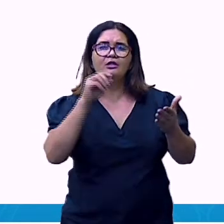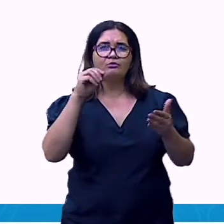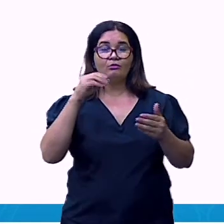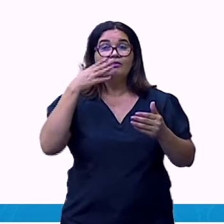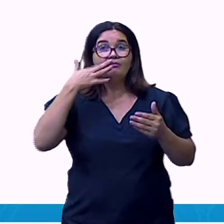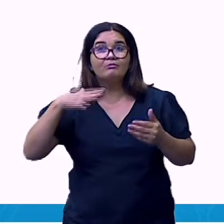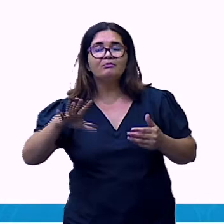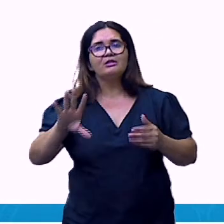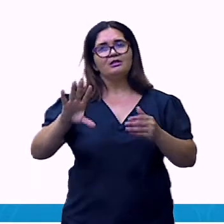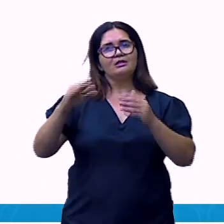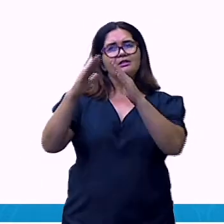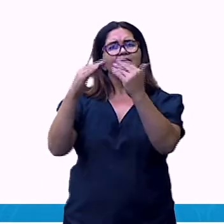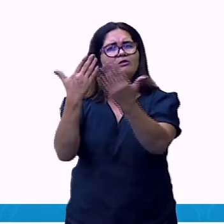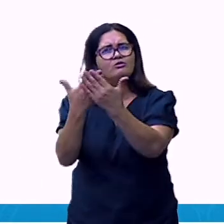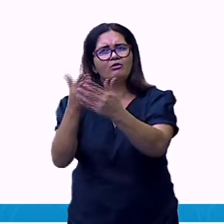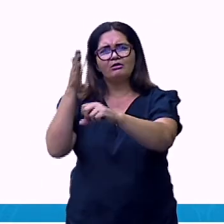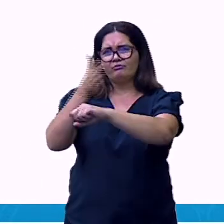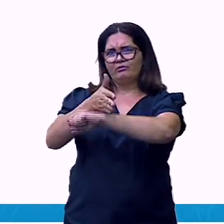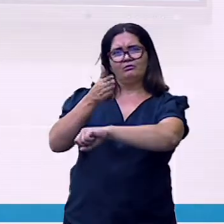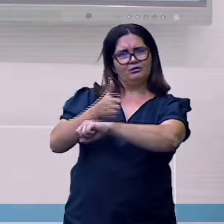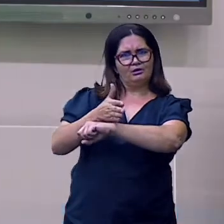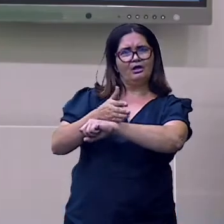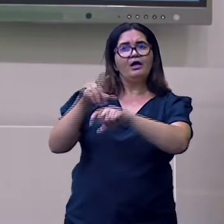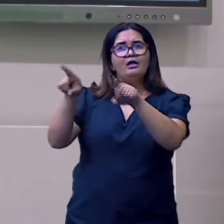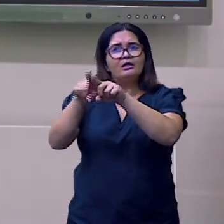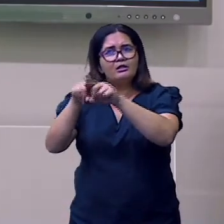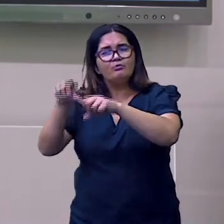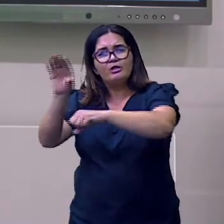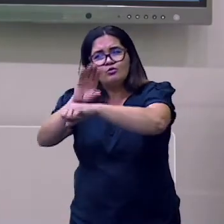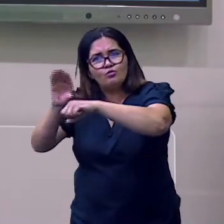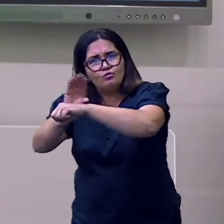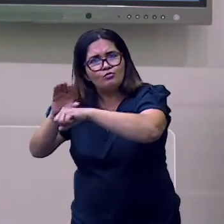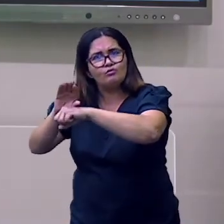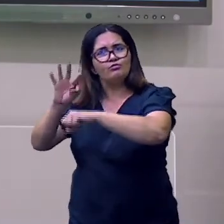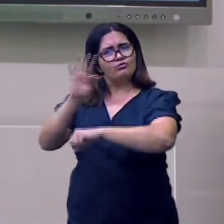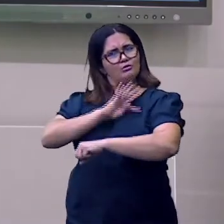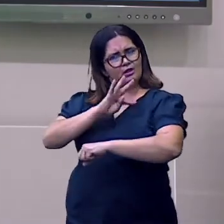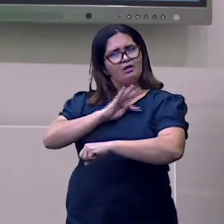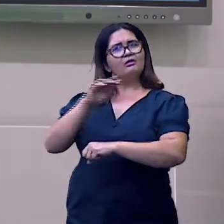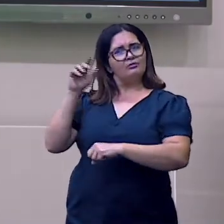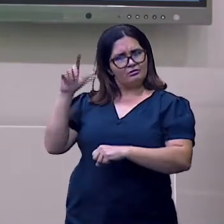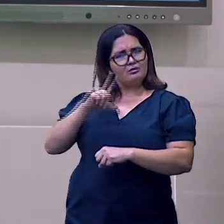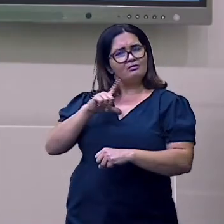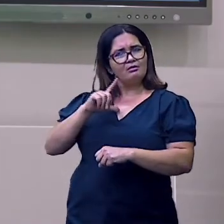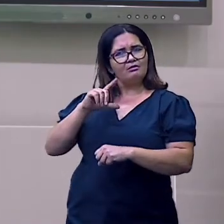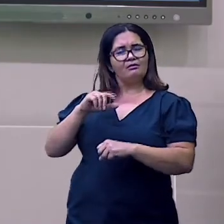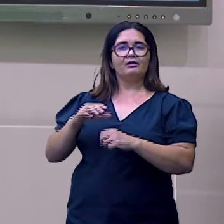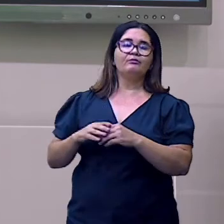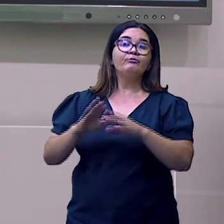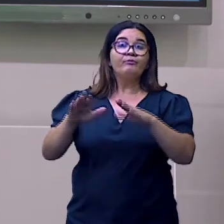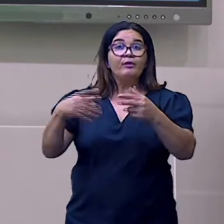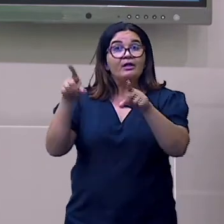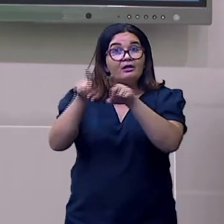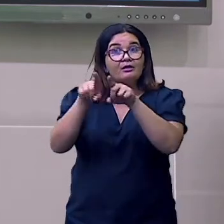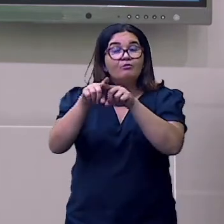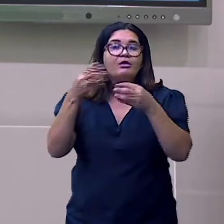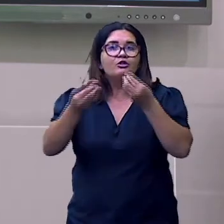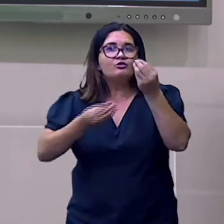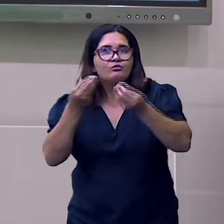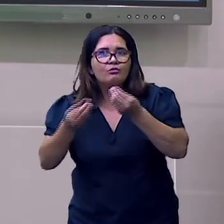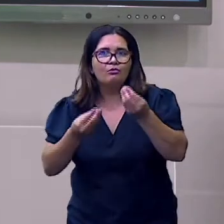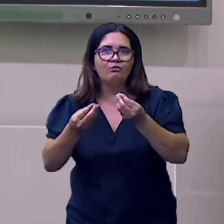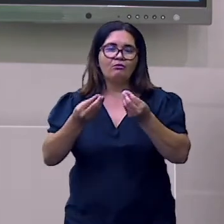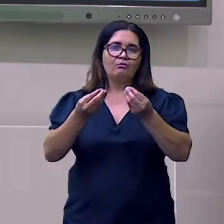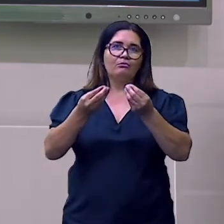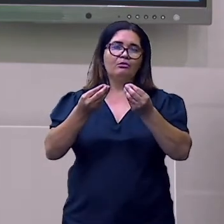para o mercado de trabalho. No contexto geral, ainda nesse artigo 53, de uma